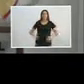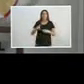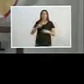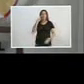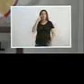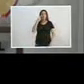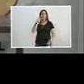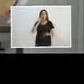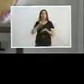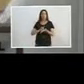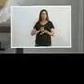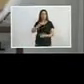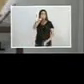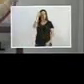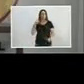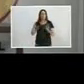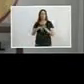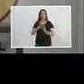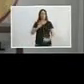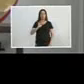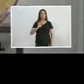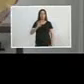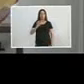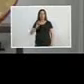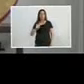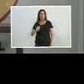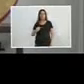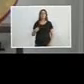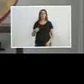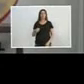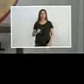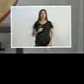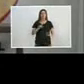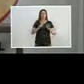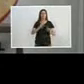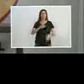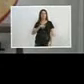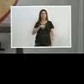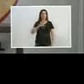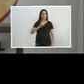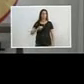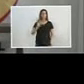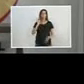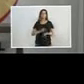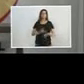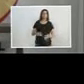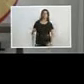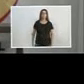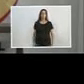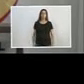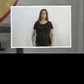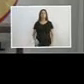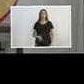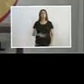conhece, sabe o ele é. Ele é mitidão. Ele estufa o peito. Todo mundo conhece, sabe o que ele é. E eu quero lamentar aqui pela comunidade